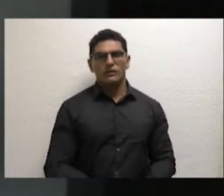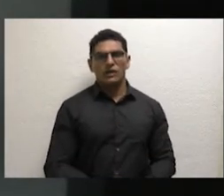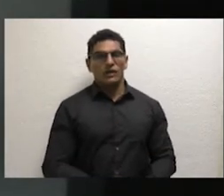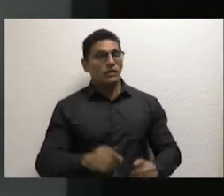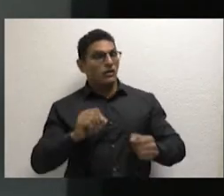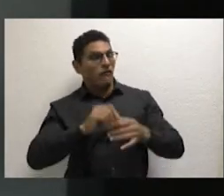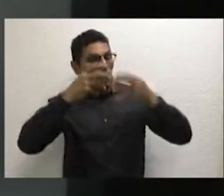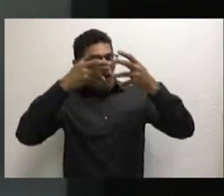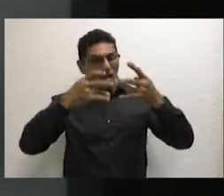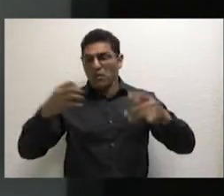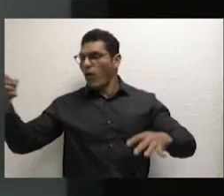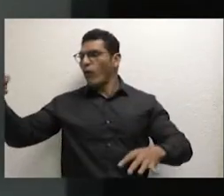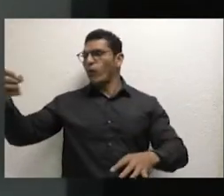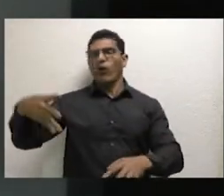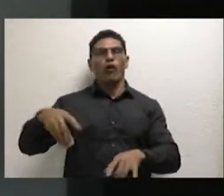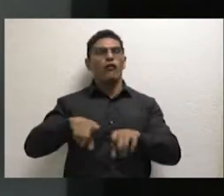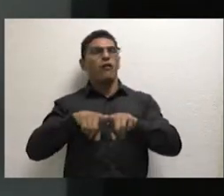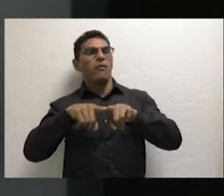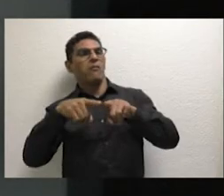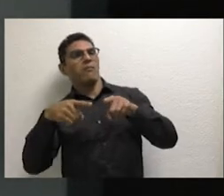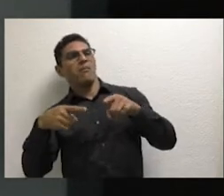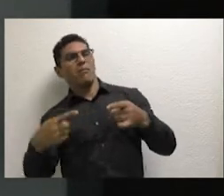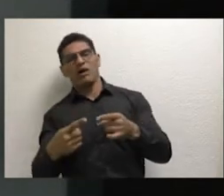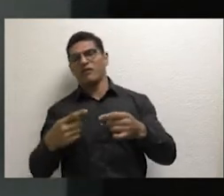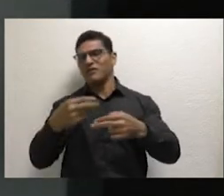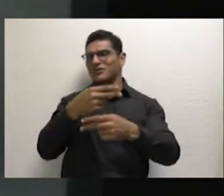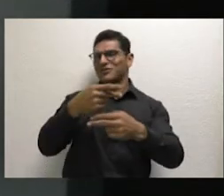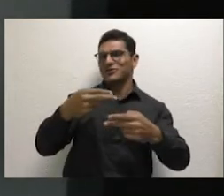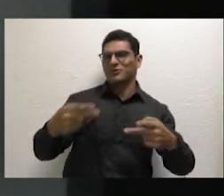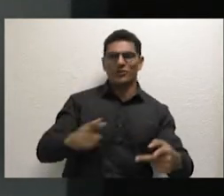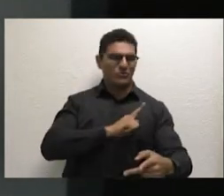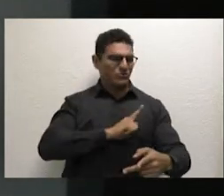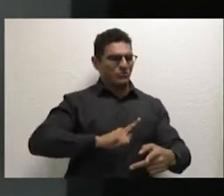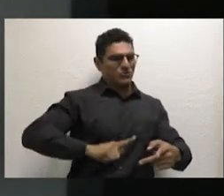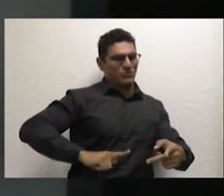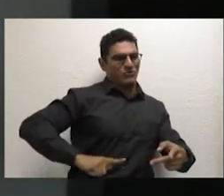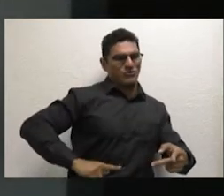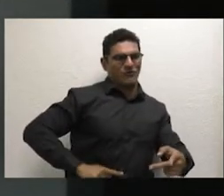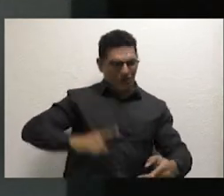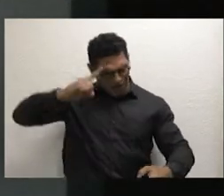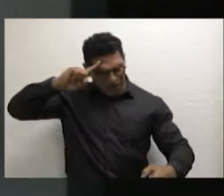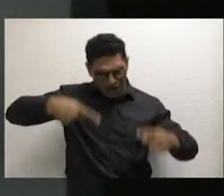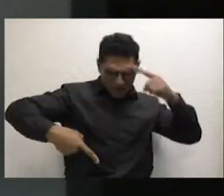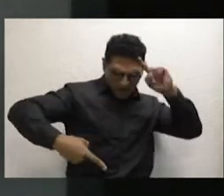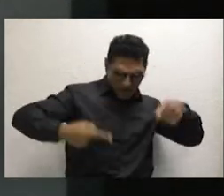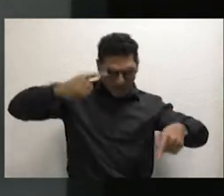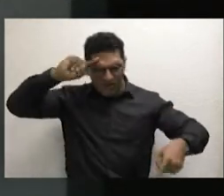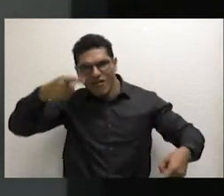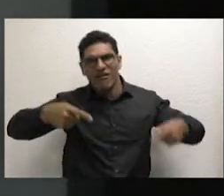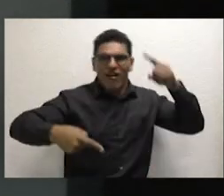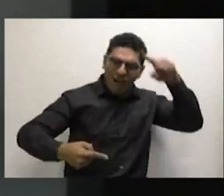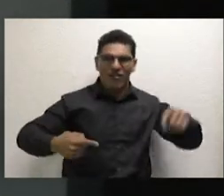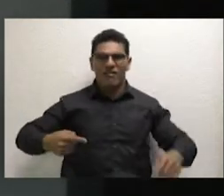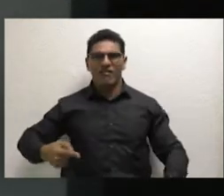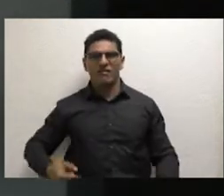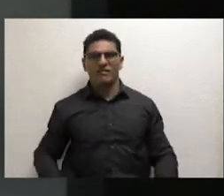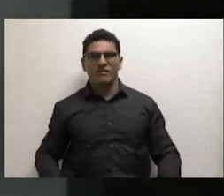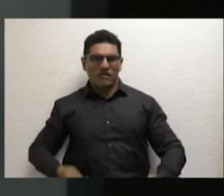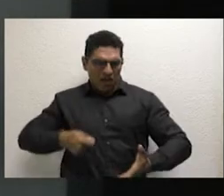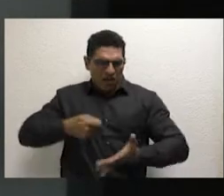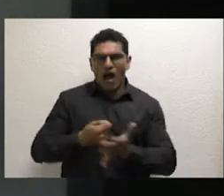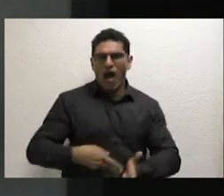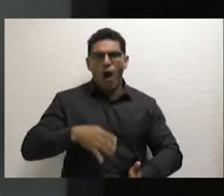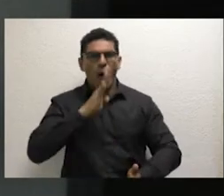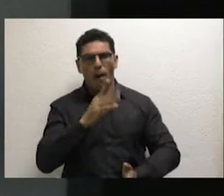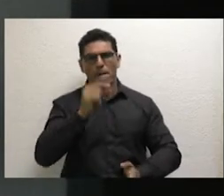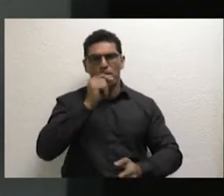novo mas faz atos de governos autoritários que impõem o silêncio